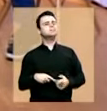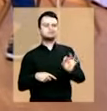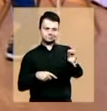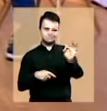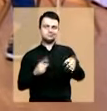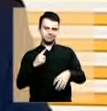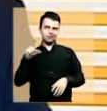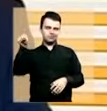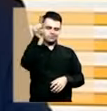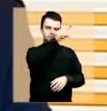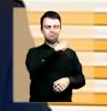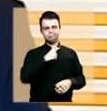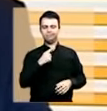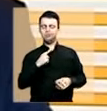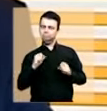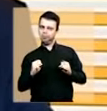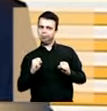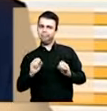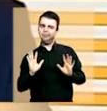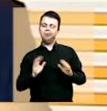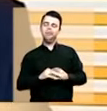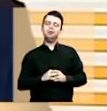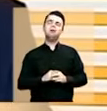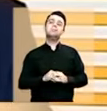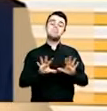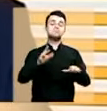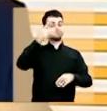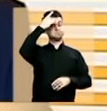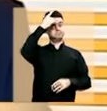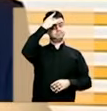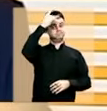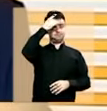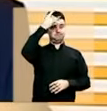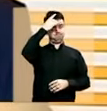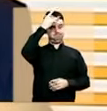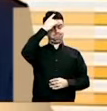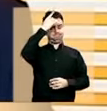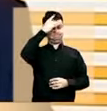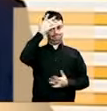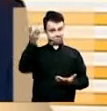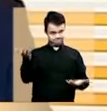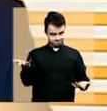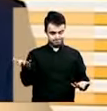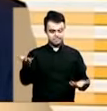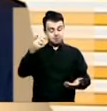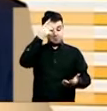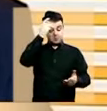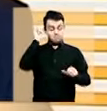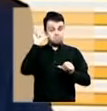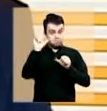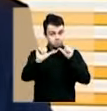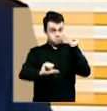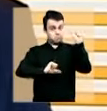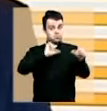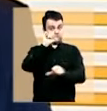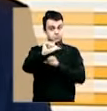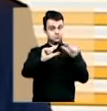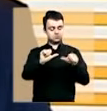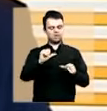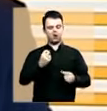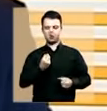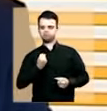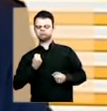sim. Mas é como nós estamos dizendo, é uma questão de consciência. Muda-se a mentalidade